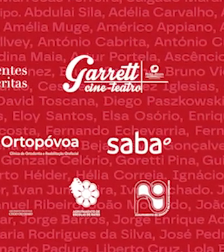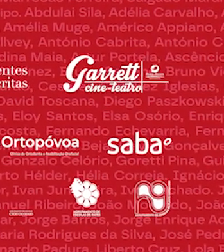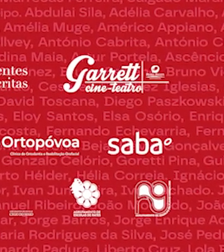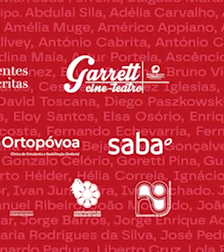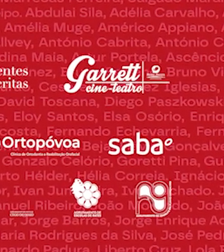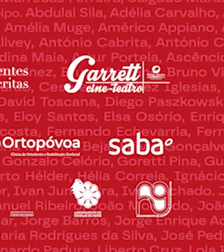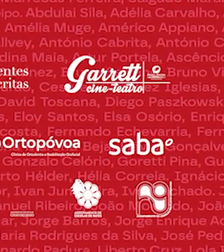todos